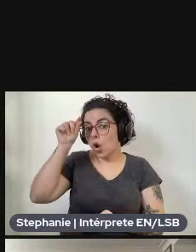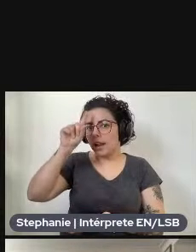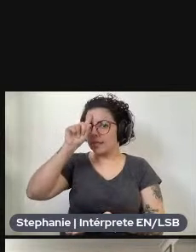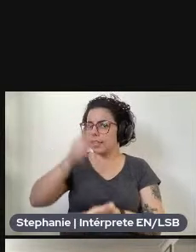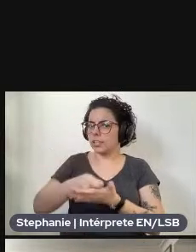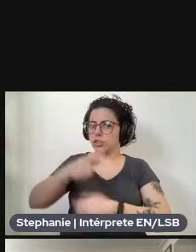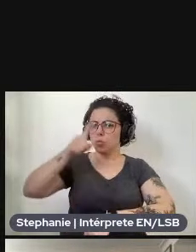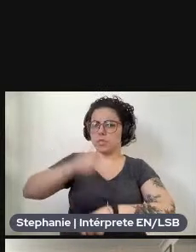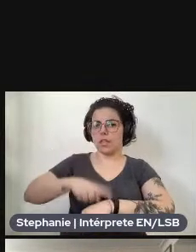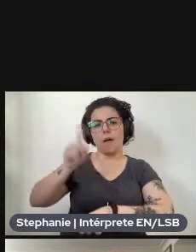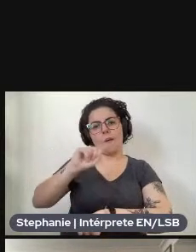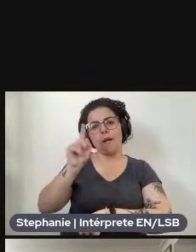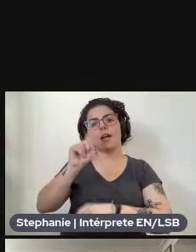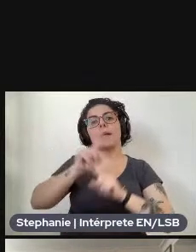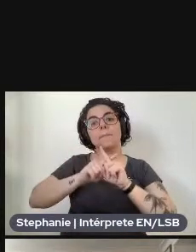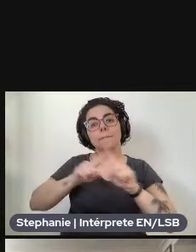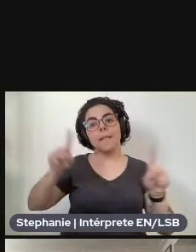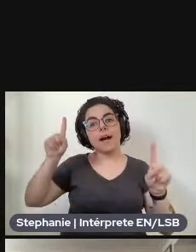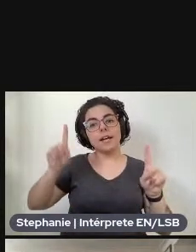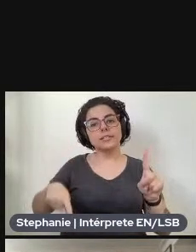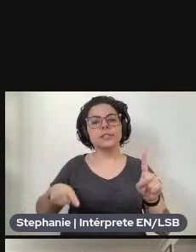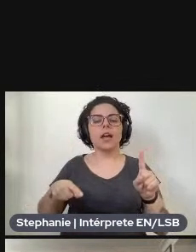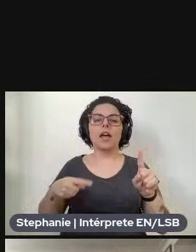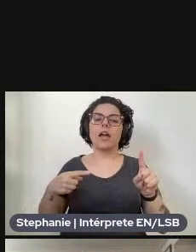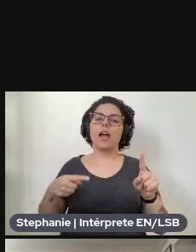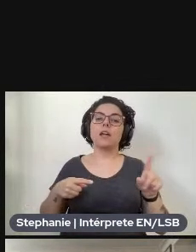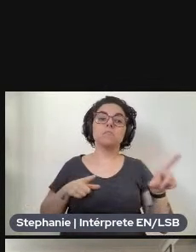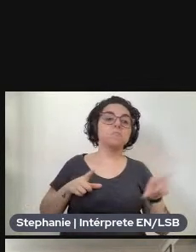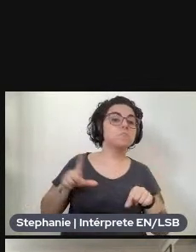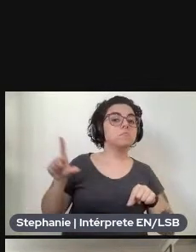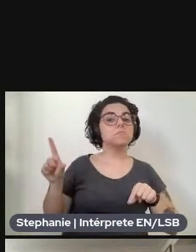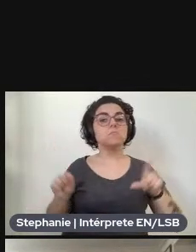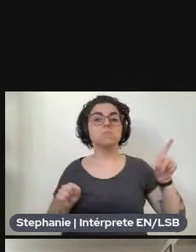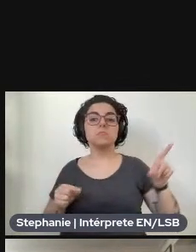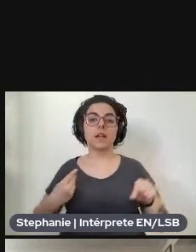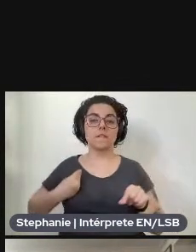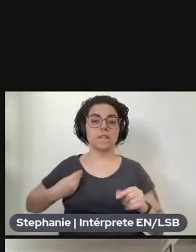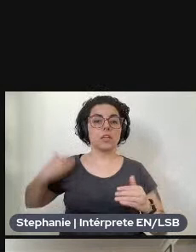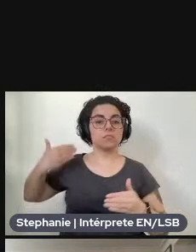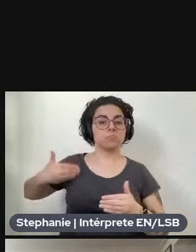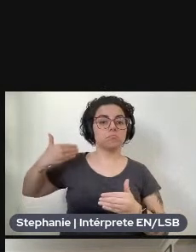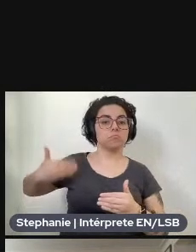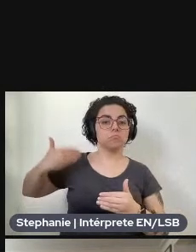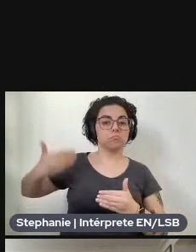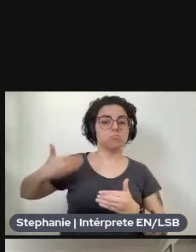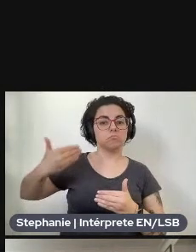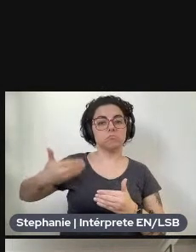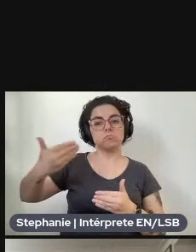but a set of possible alternatives, like statement question,